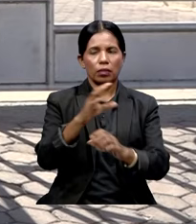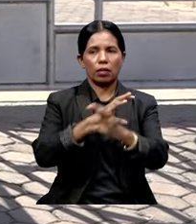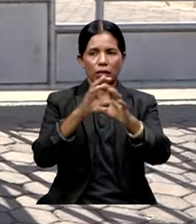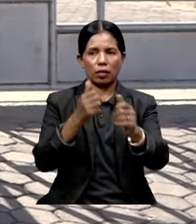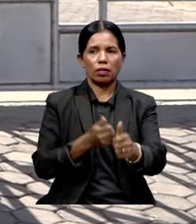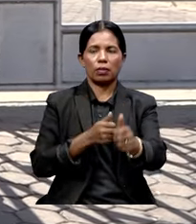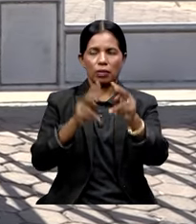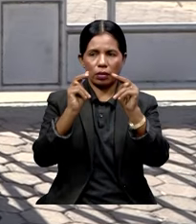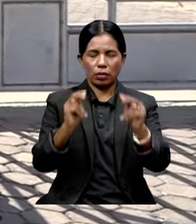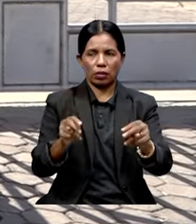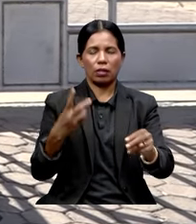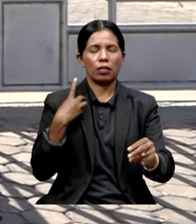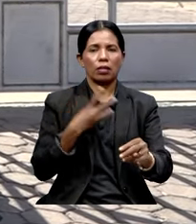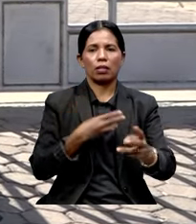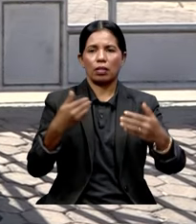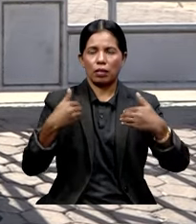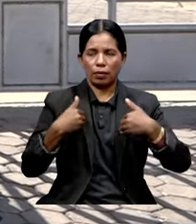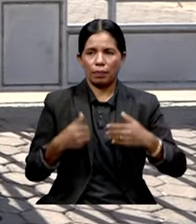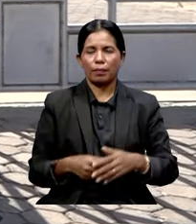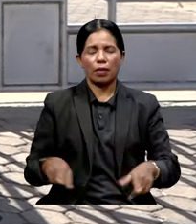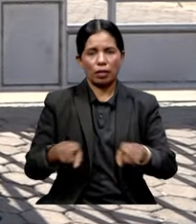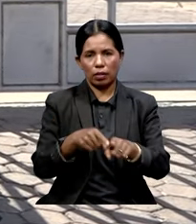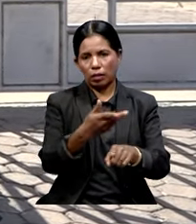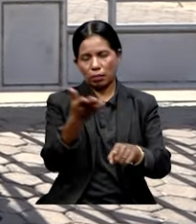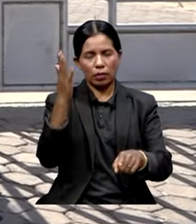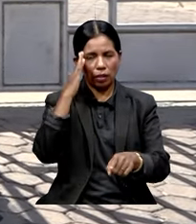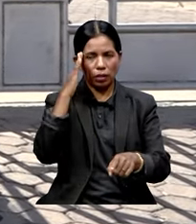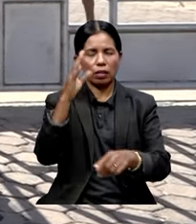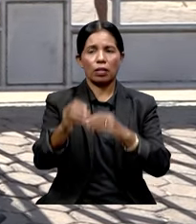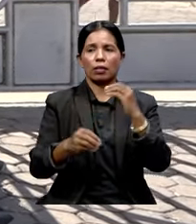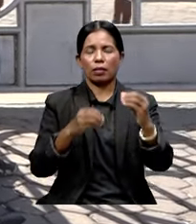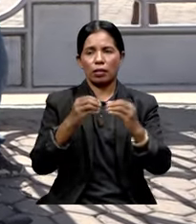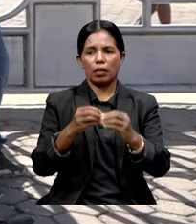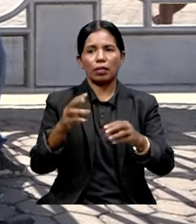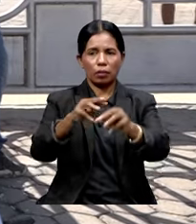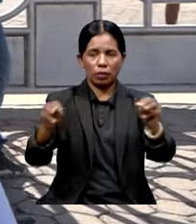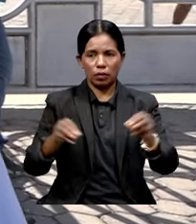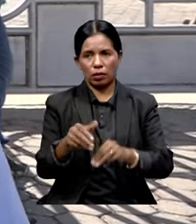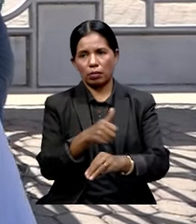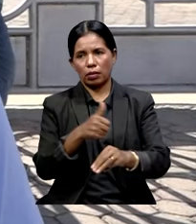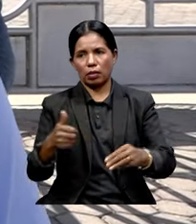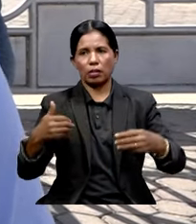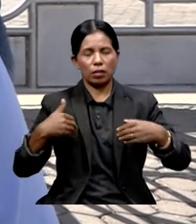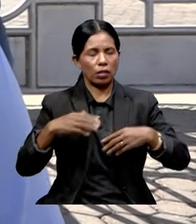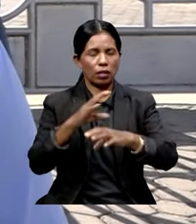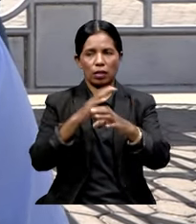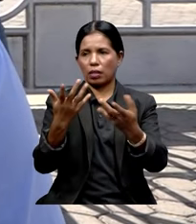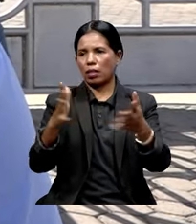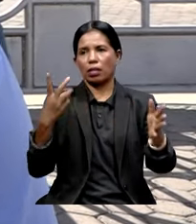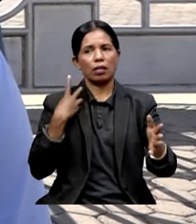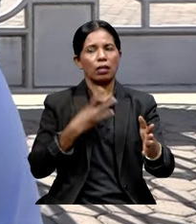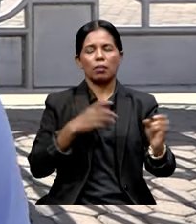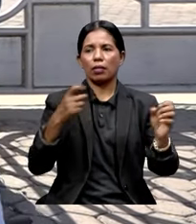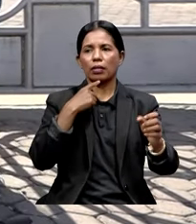tuir necessidade de Nebema aqui. A necessidade de você ir a Tênica, aí é município Balo, can lá ia. La mi la temia